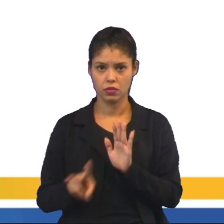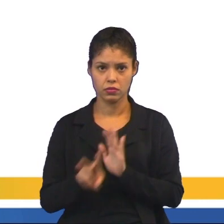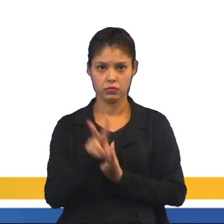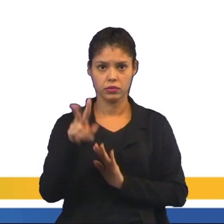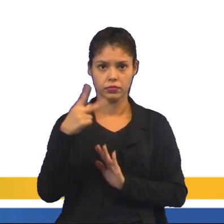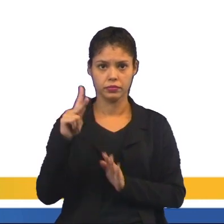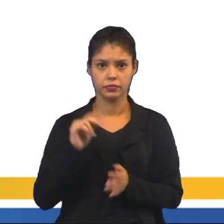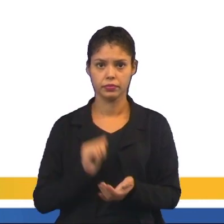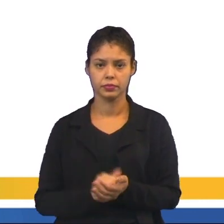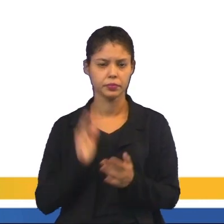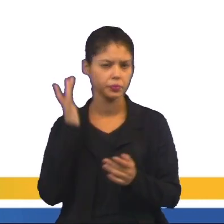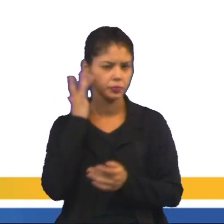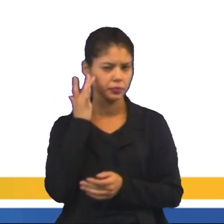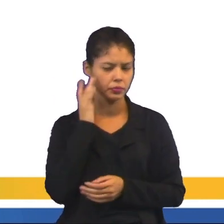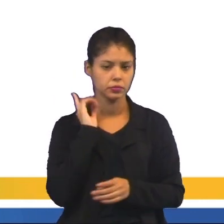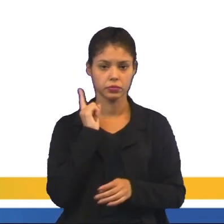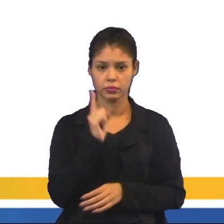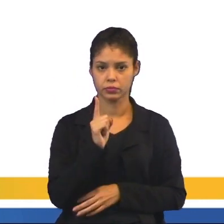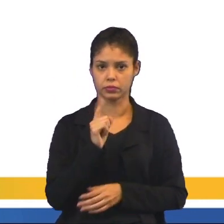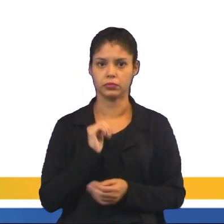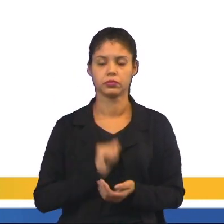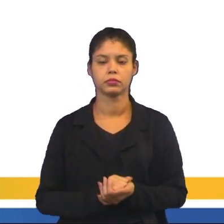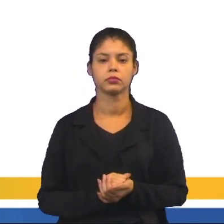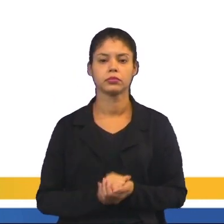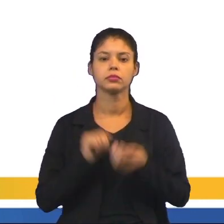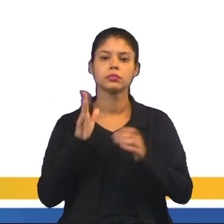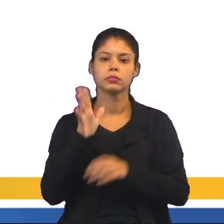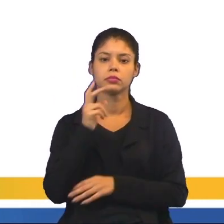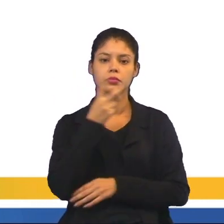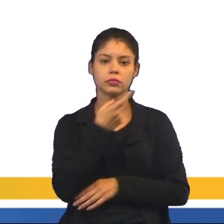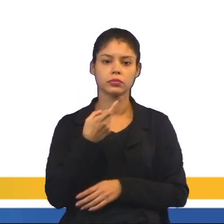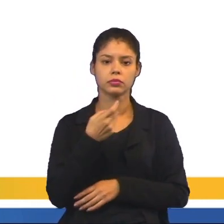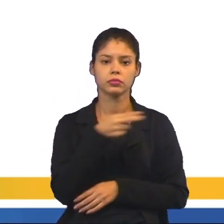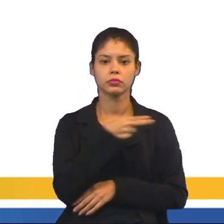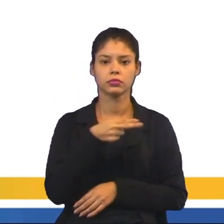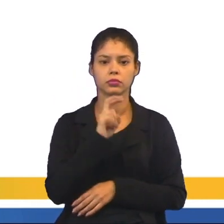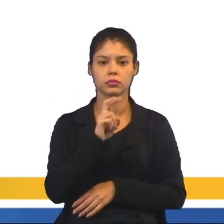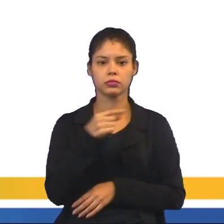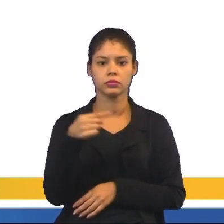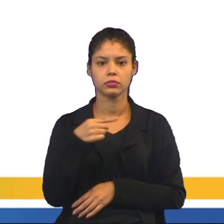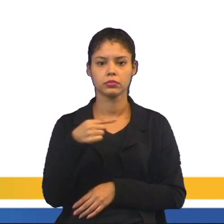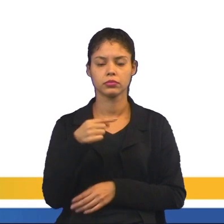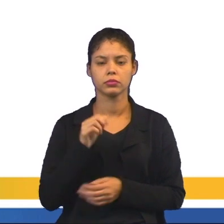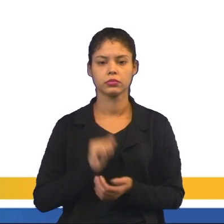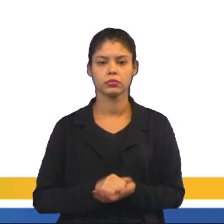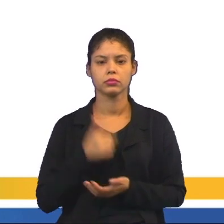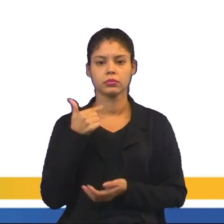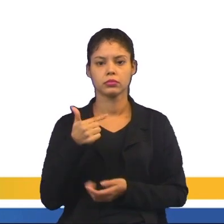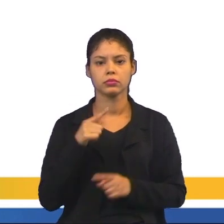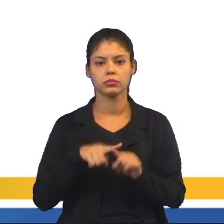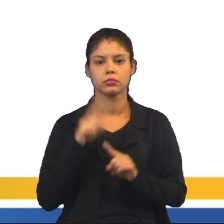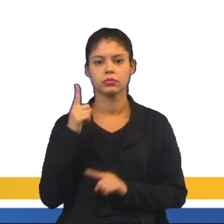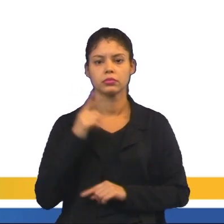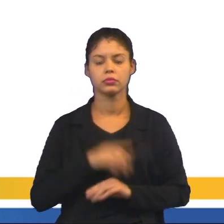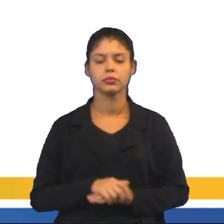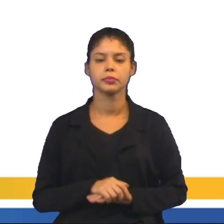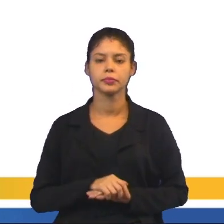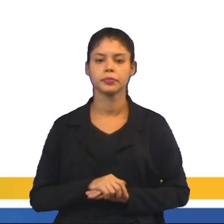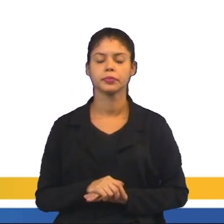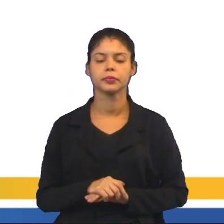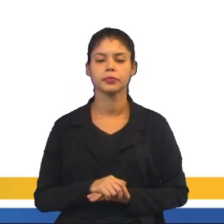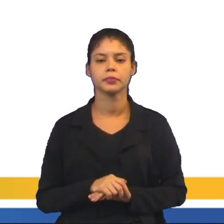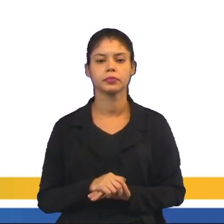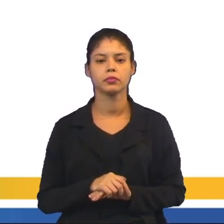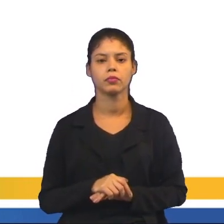que foi achado, que é o 1. Então, vai ficar x é igual a 5 menos 2 vezes 1, que